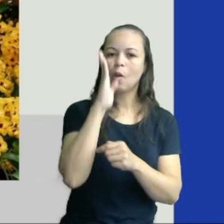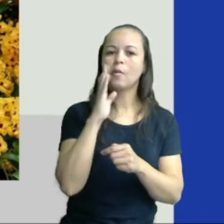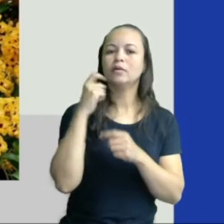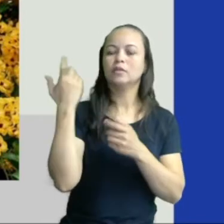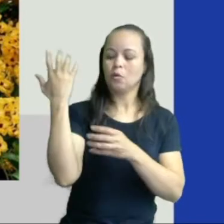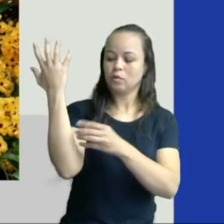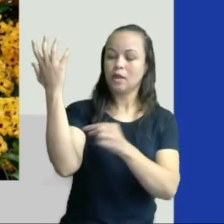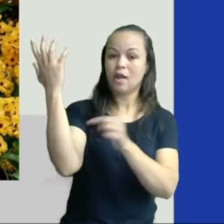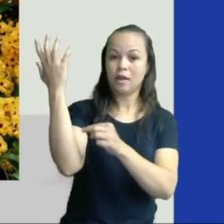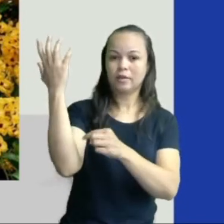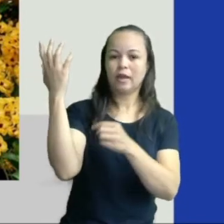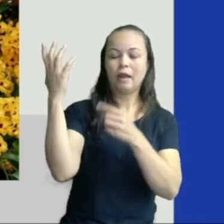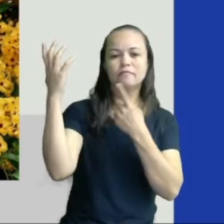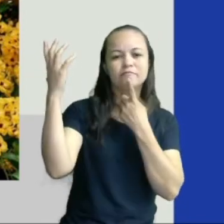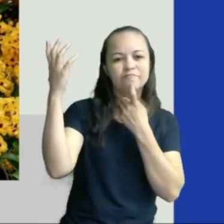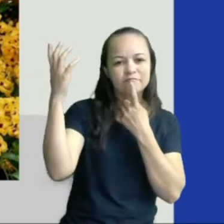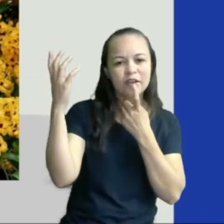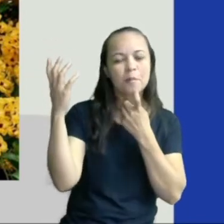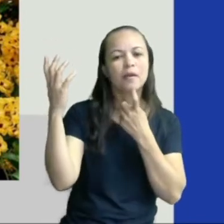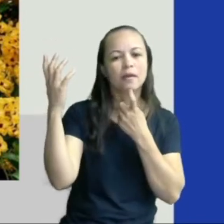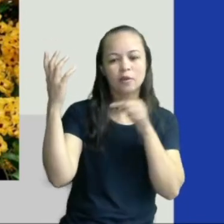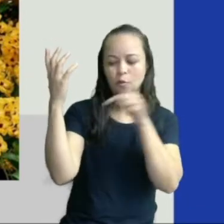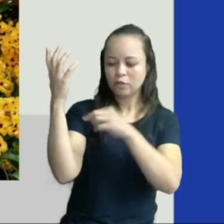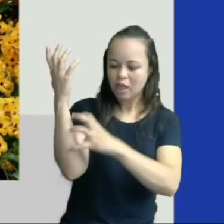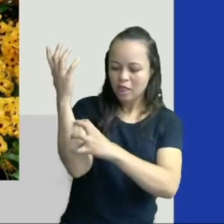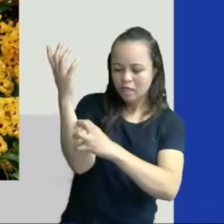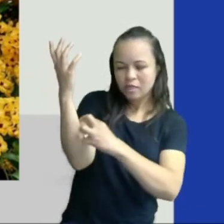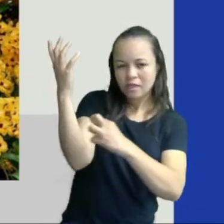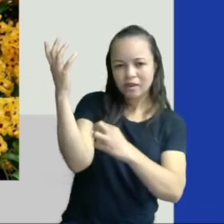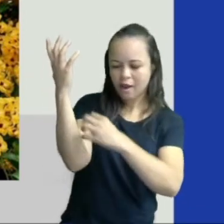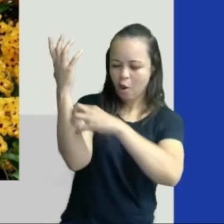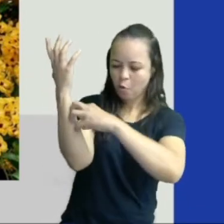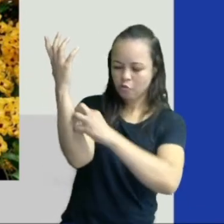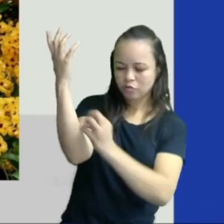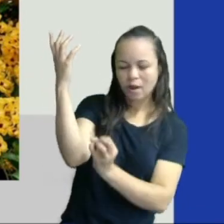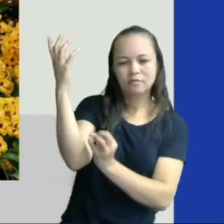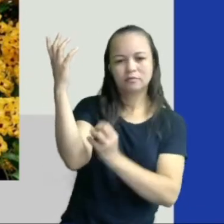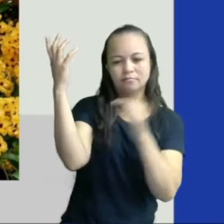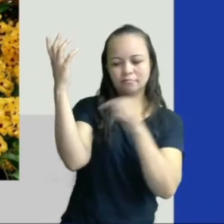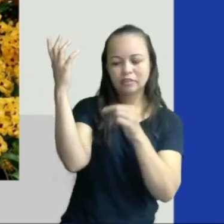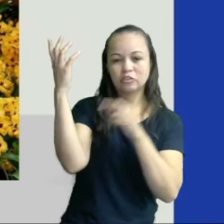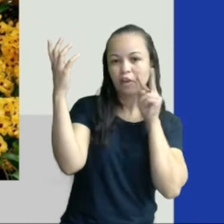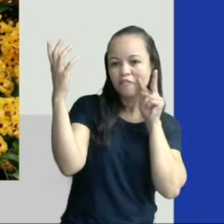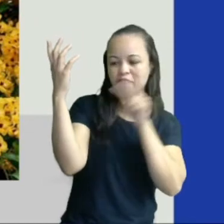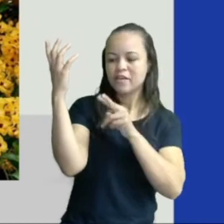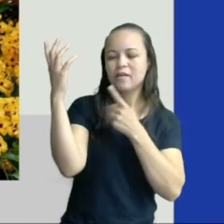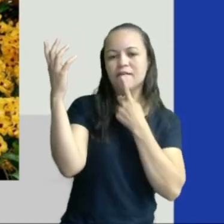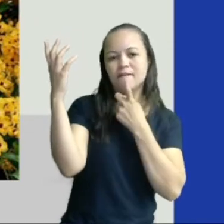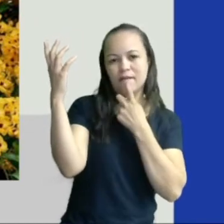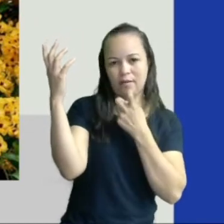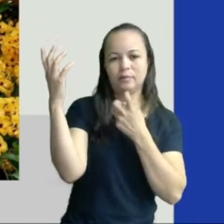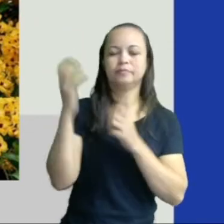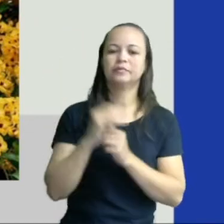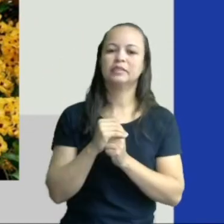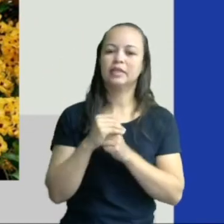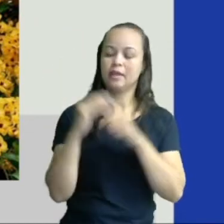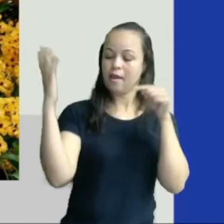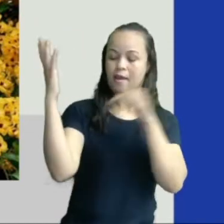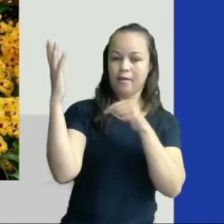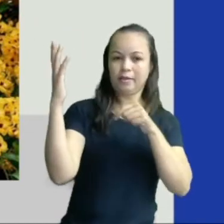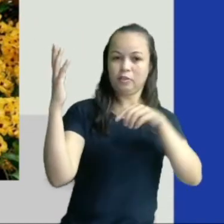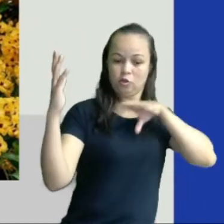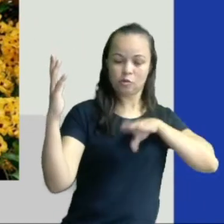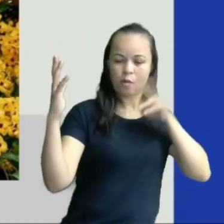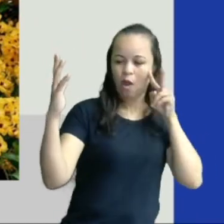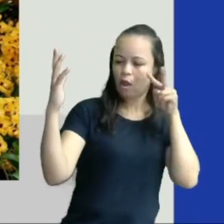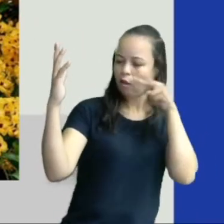ele é avermelhado. Quando você tira a casca da árvore, você consegue já ver o tronco avermelhado. E é isso que encantou os portugueses.